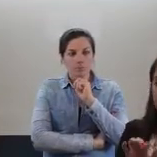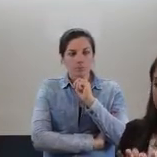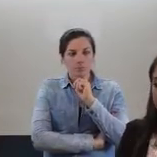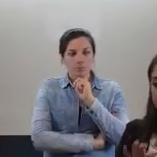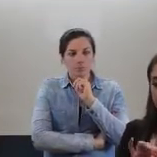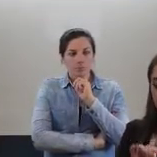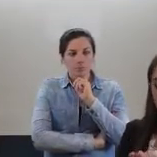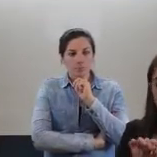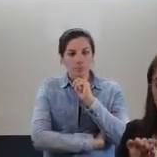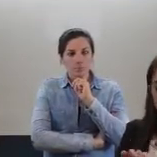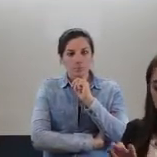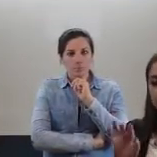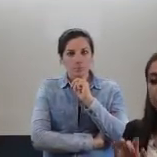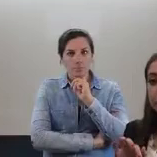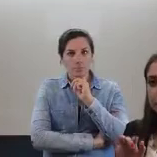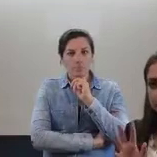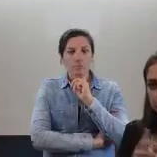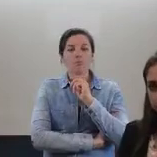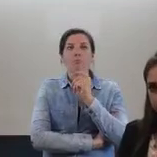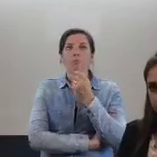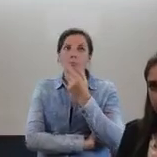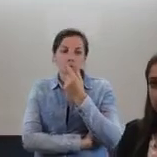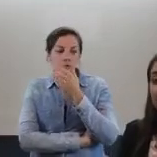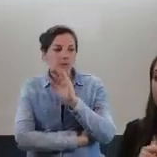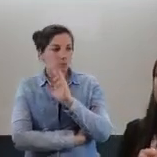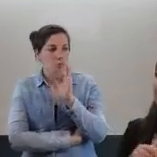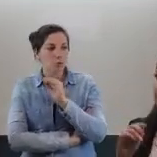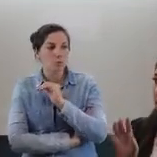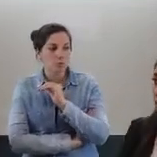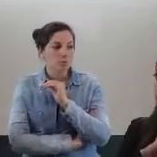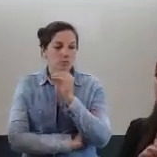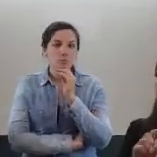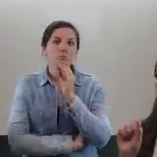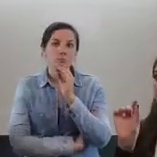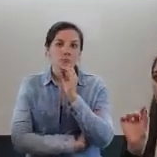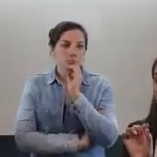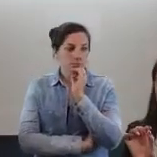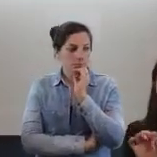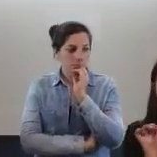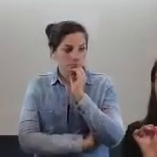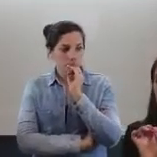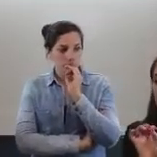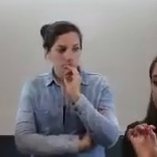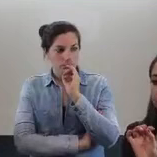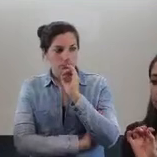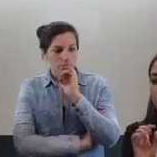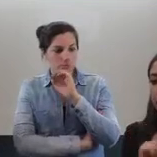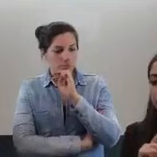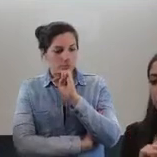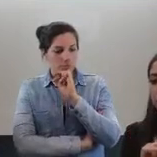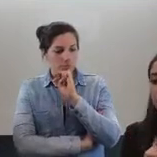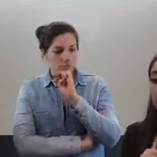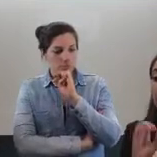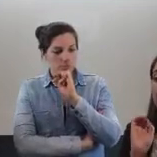assim, mulheres and feminismo. Que aí vai puxar tudo maiúsculo. O operador booleano, que é